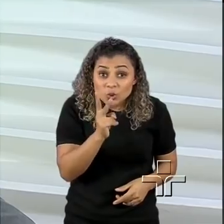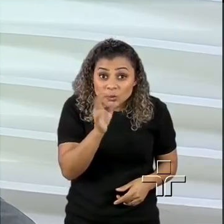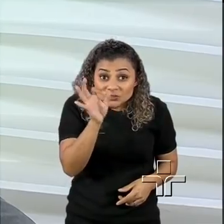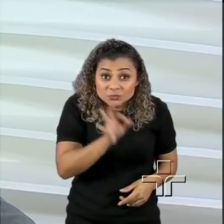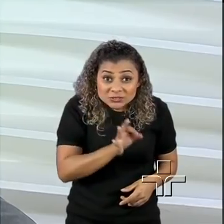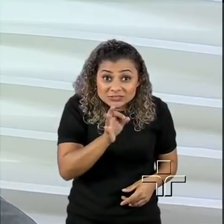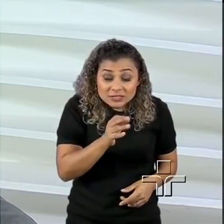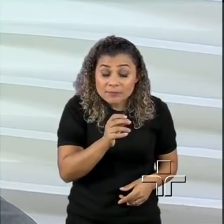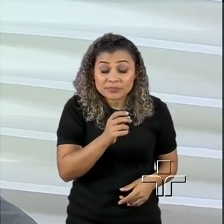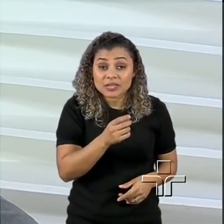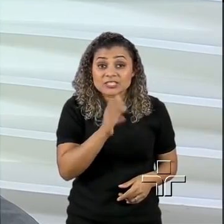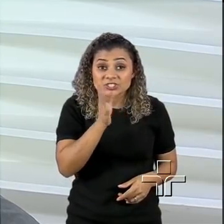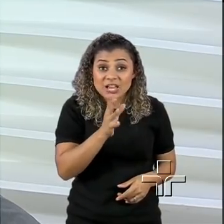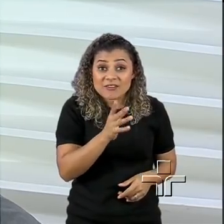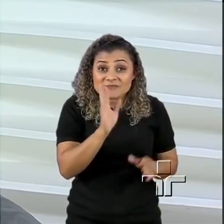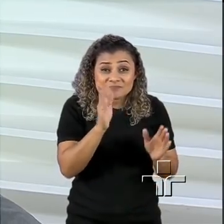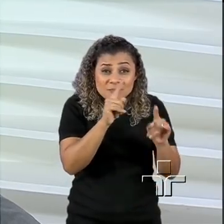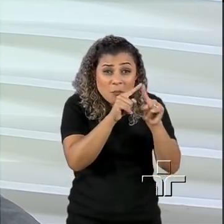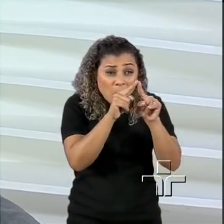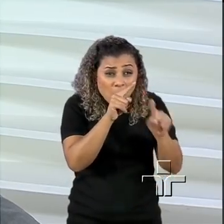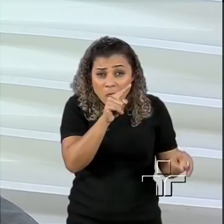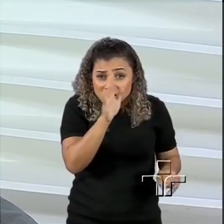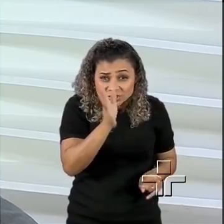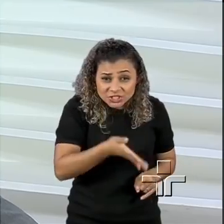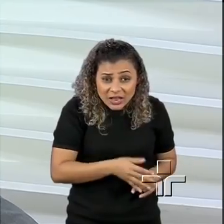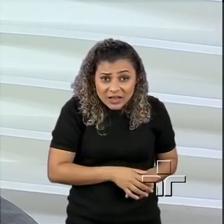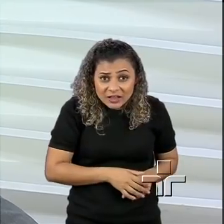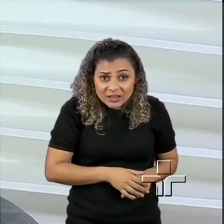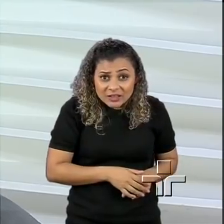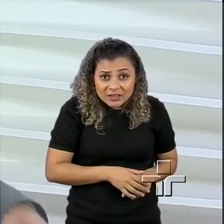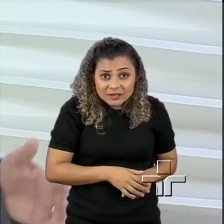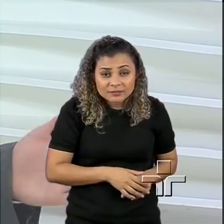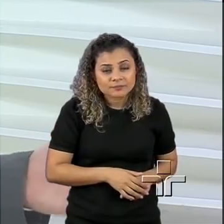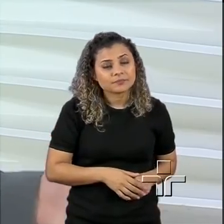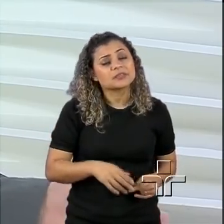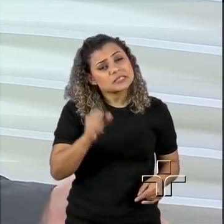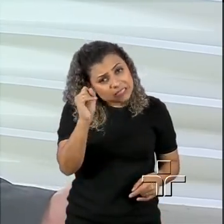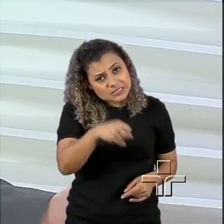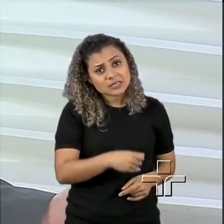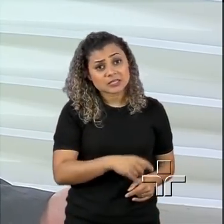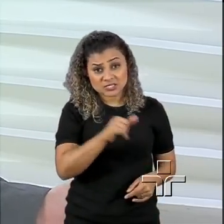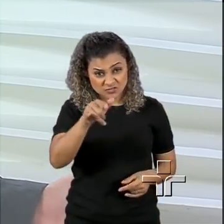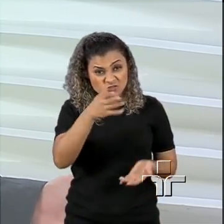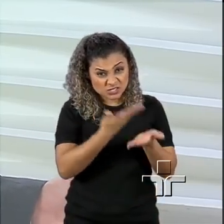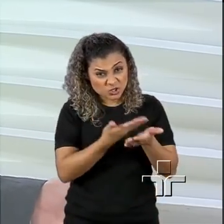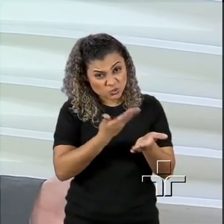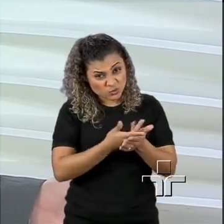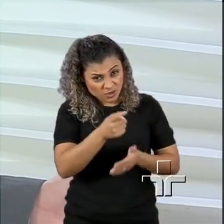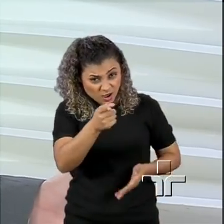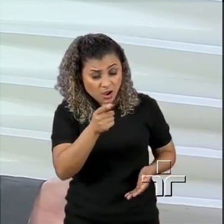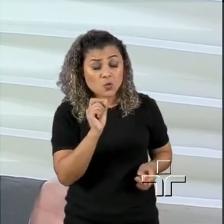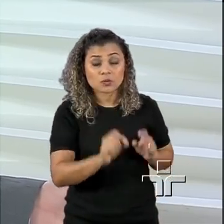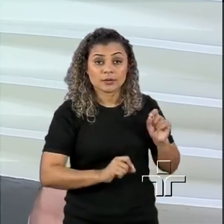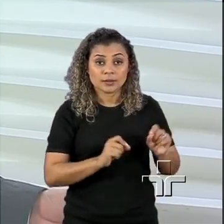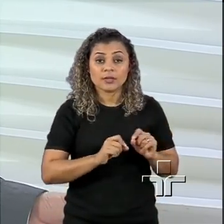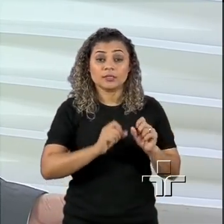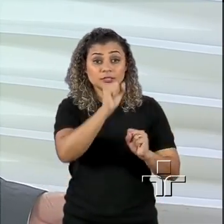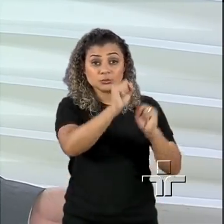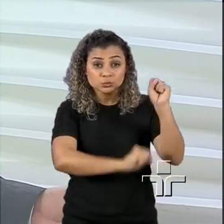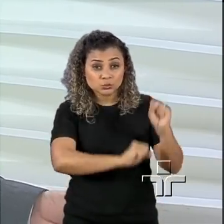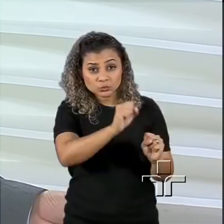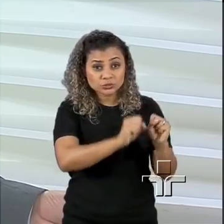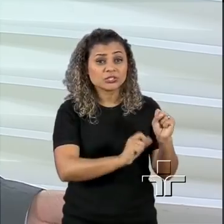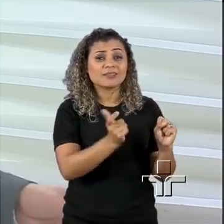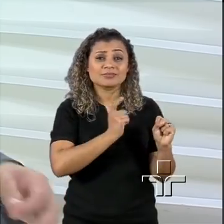Sim, tem segmentos que foi muito mais que isso. Né? Se você for estudar cada segmento da indústria,